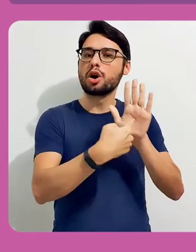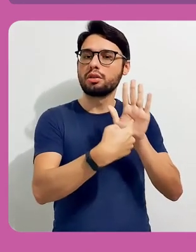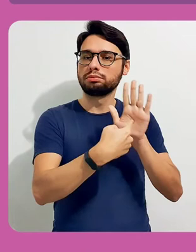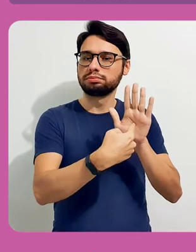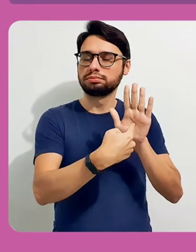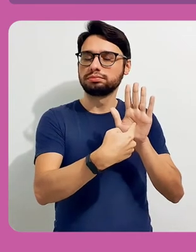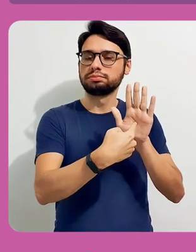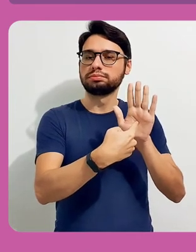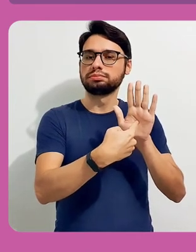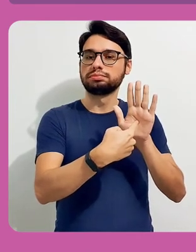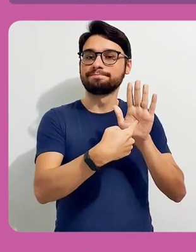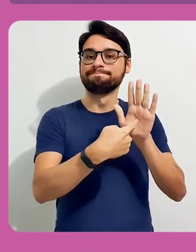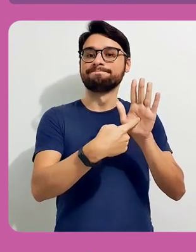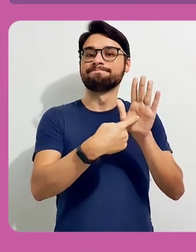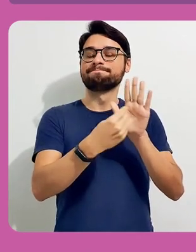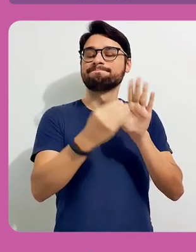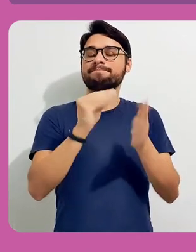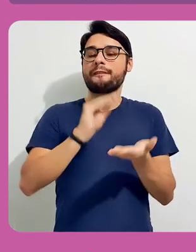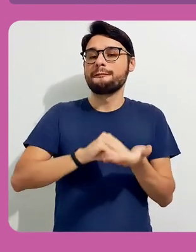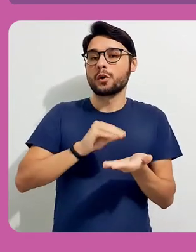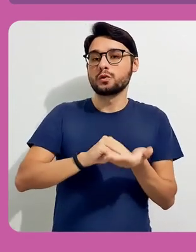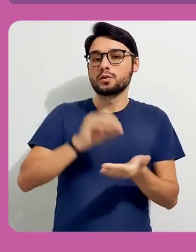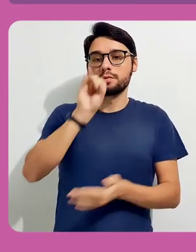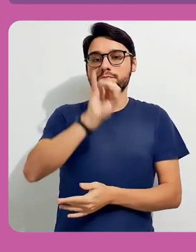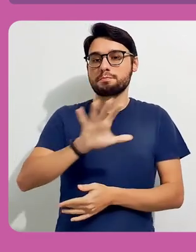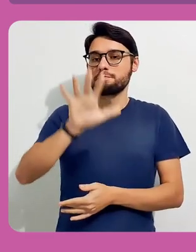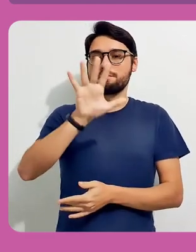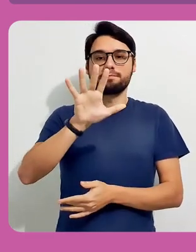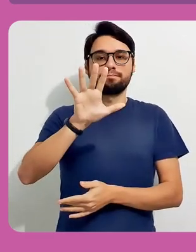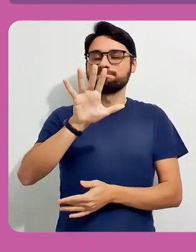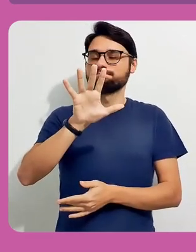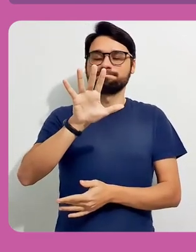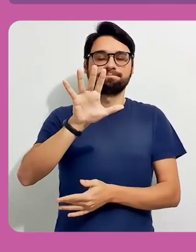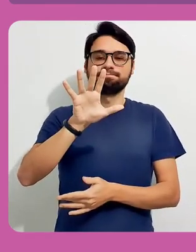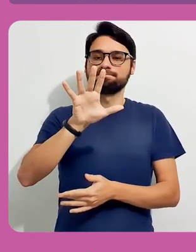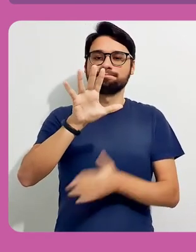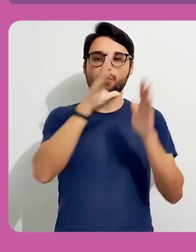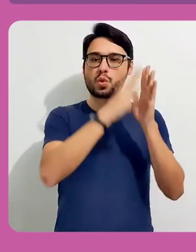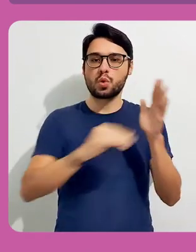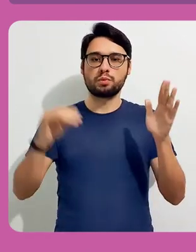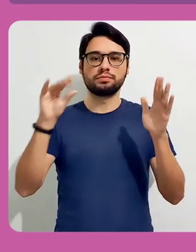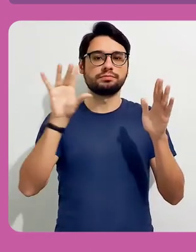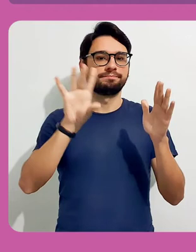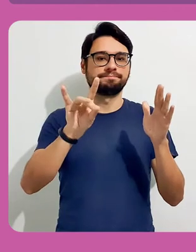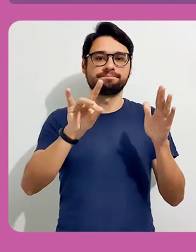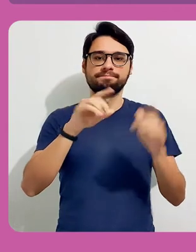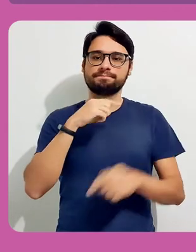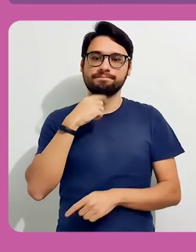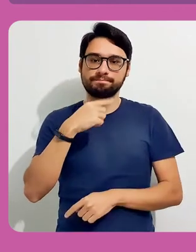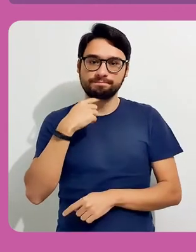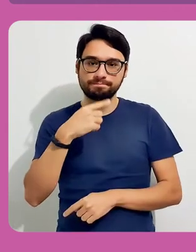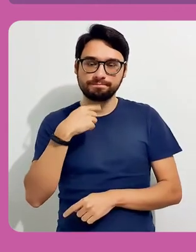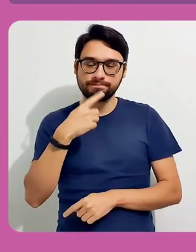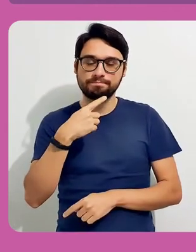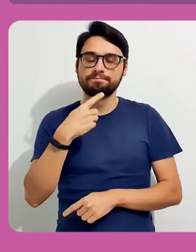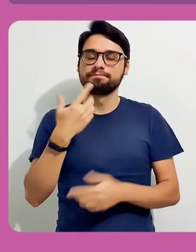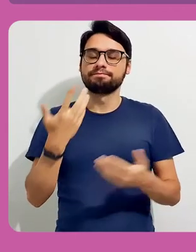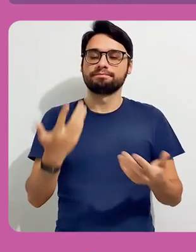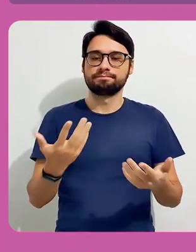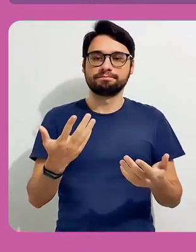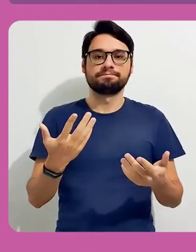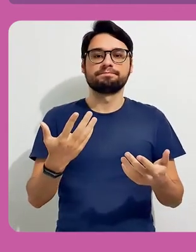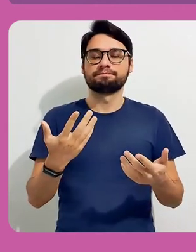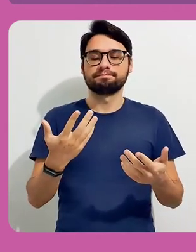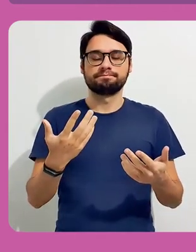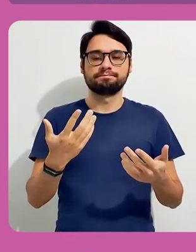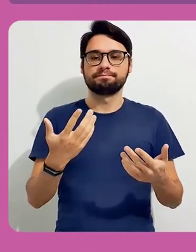que a imagem não apareceu, né? Então, as imagens elas não aparecem aqui. Mesmo que você copie e